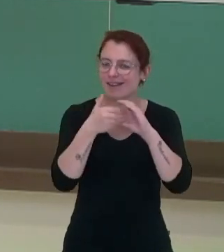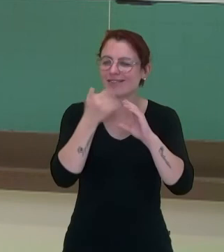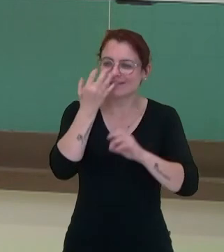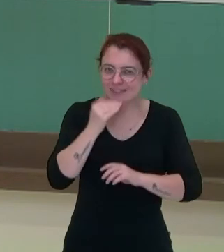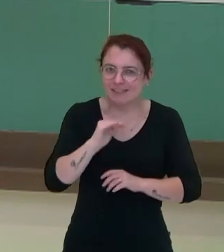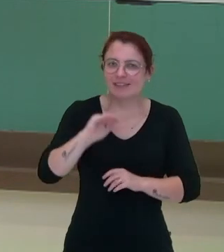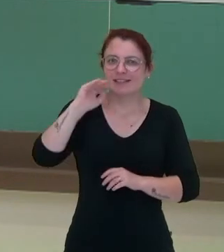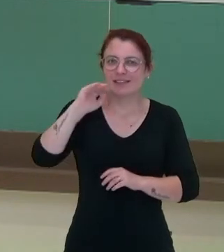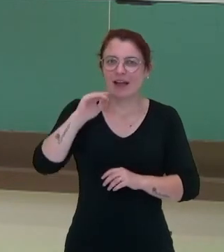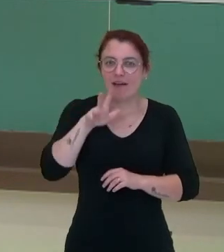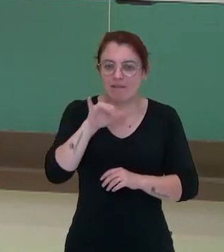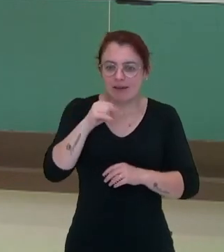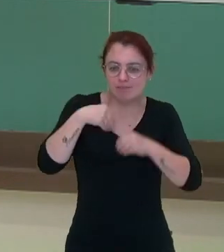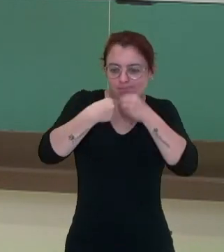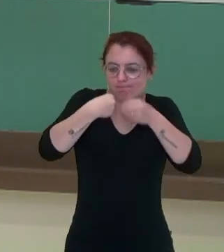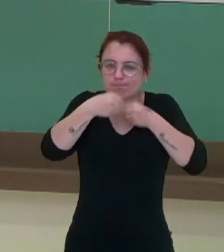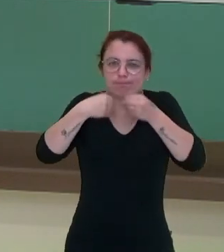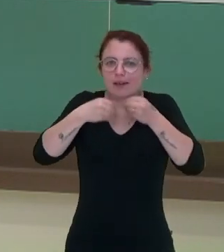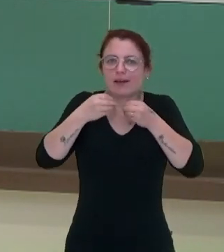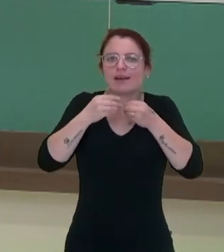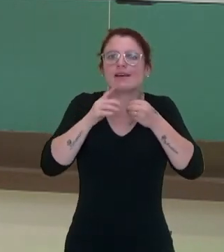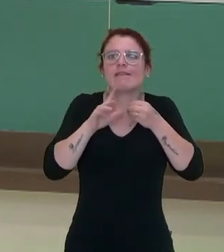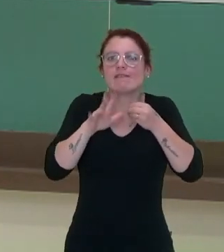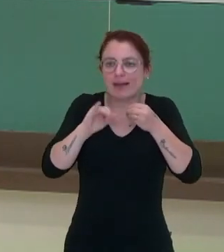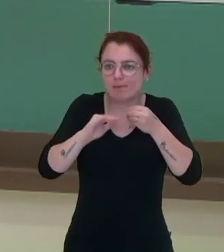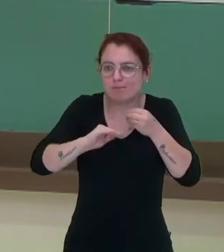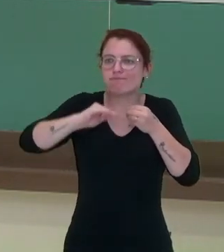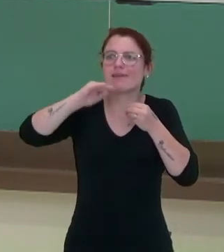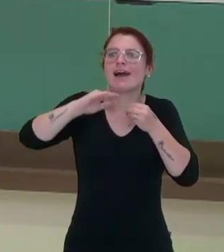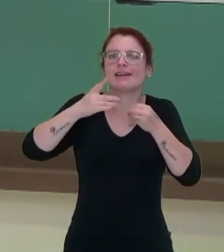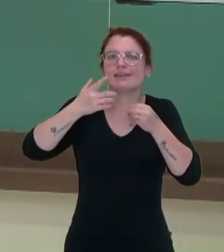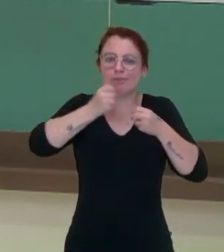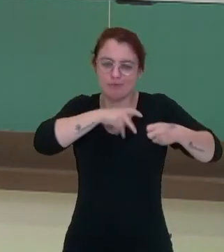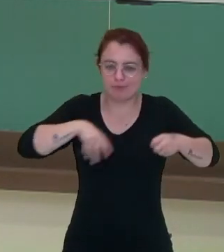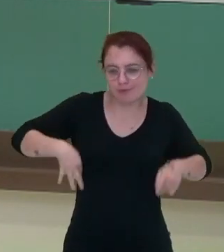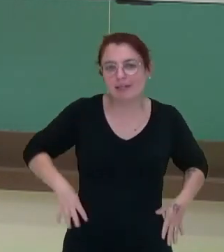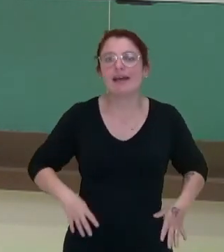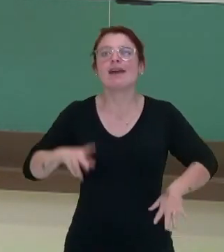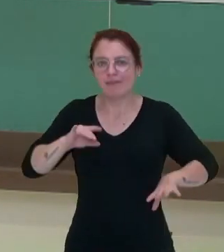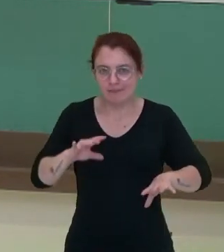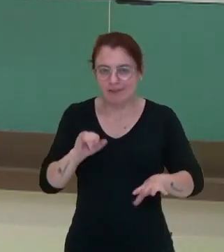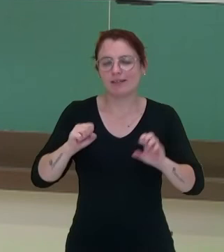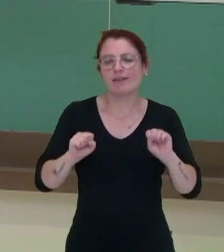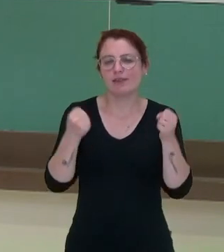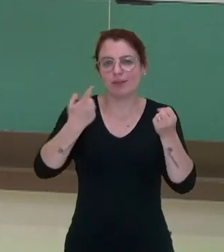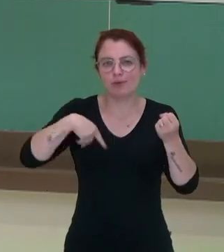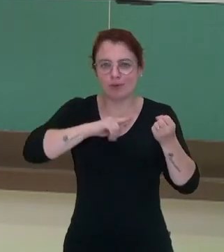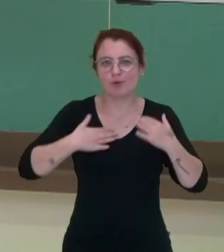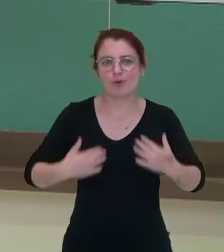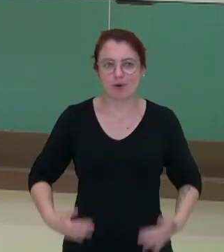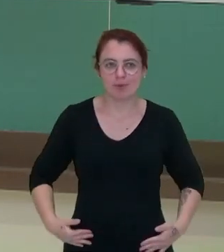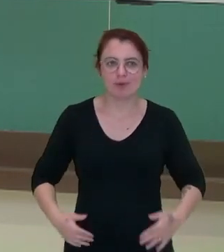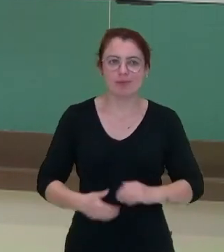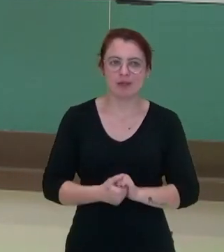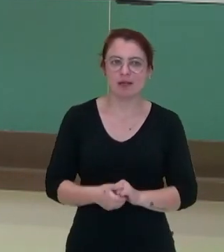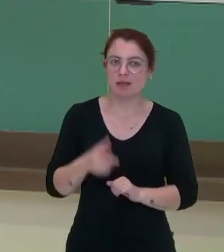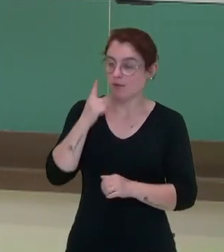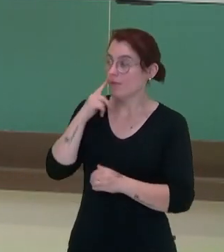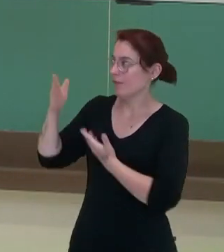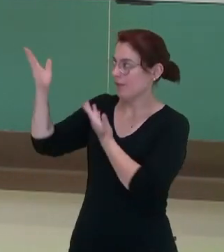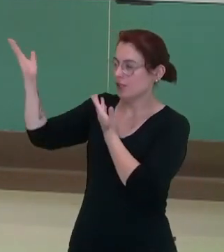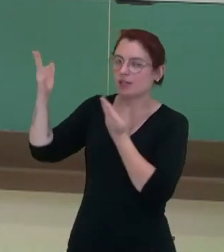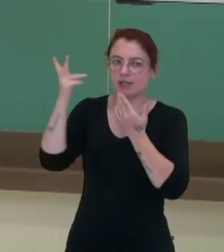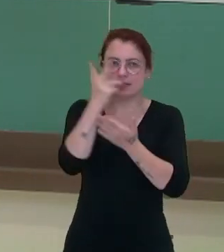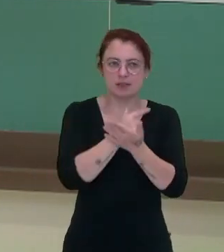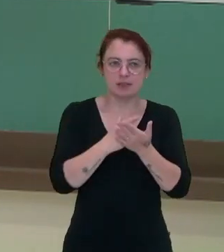prontos para fazer a defesa do nosso corpo. Então, aqui a gente tem a localização da região do tórax de uma pessoa.